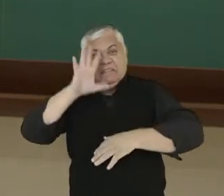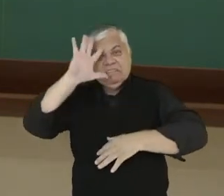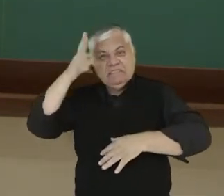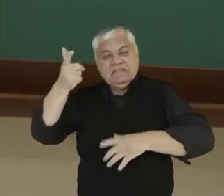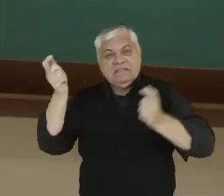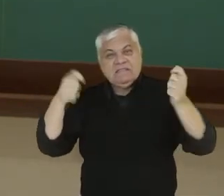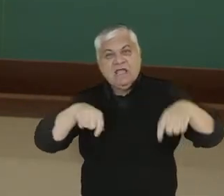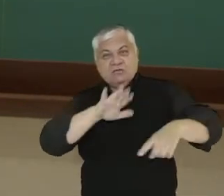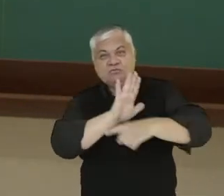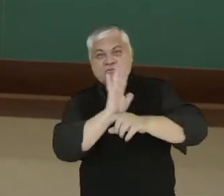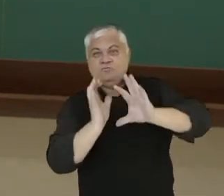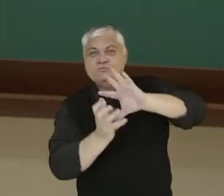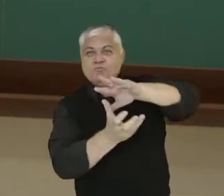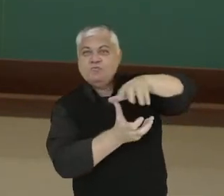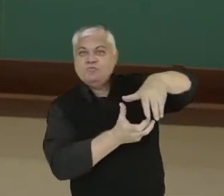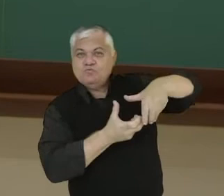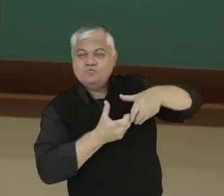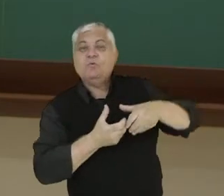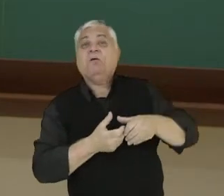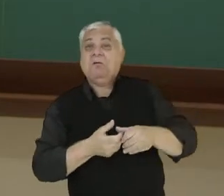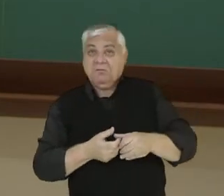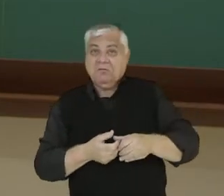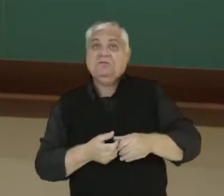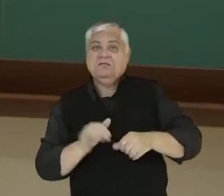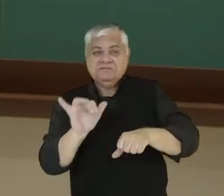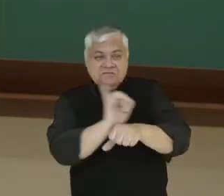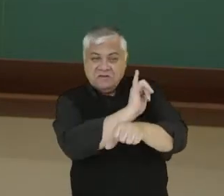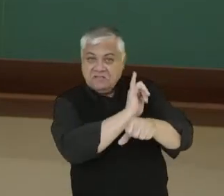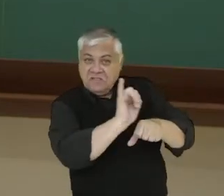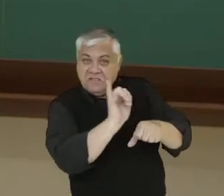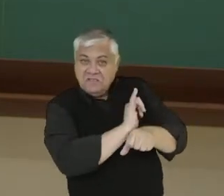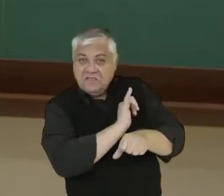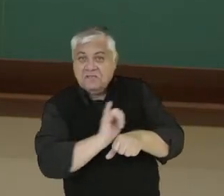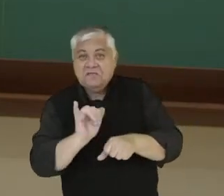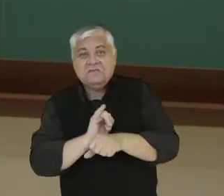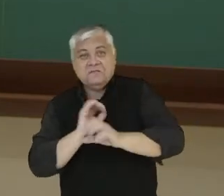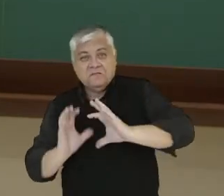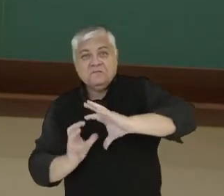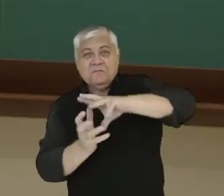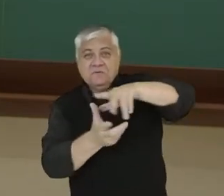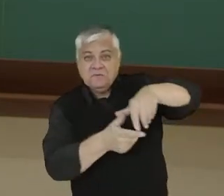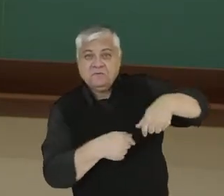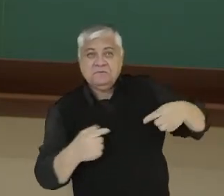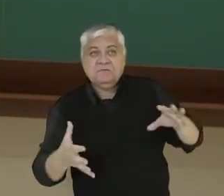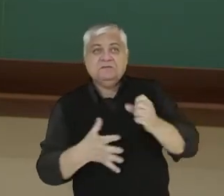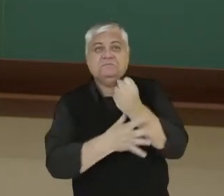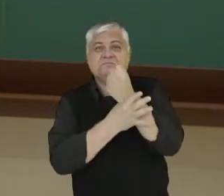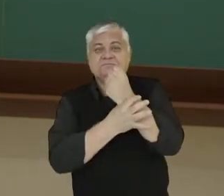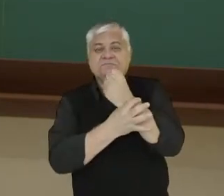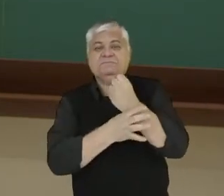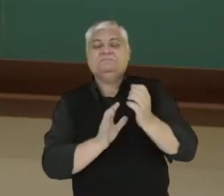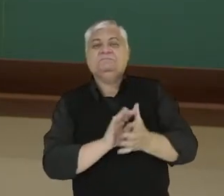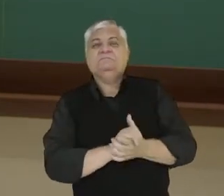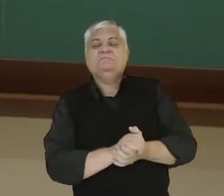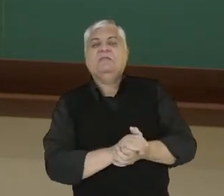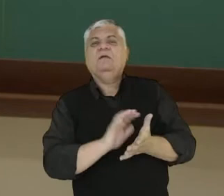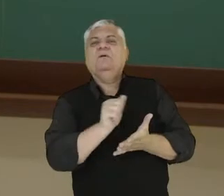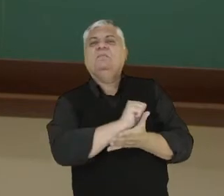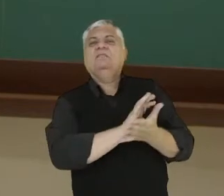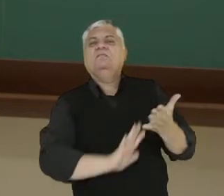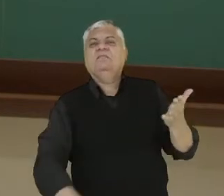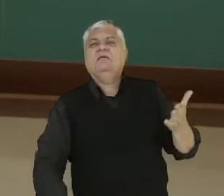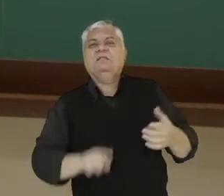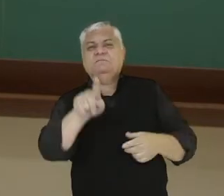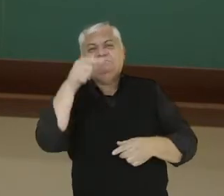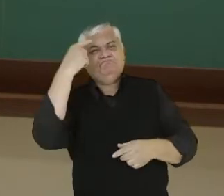em relação ao mundo todo, né? As estratégias ali para o mundo todo em termos de segurança, né? E aí uma atividadezinha para a